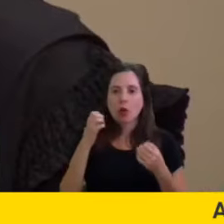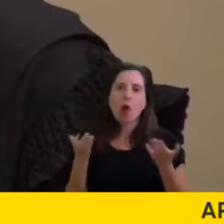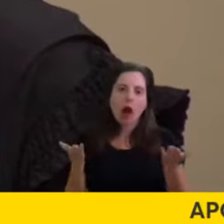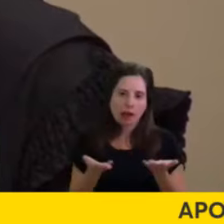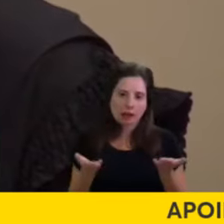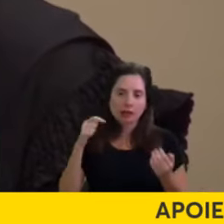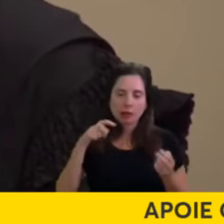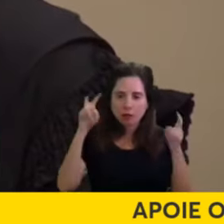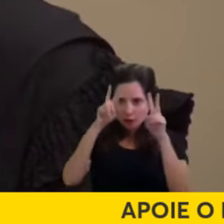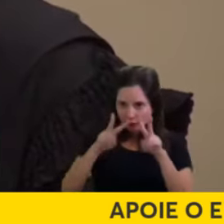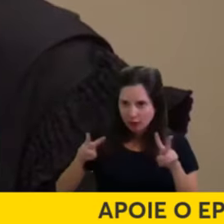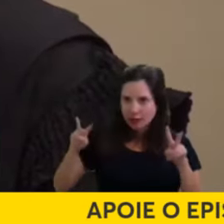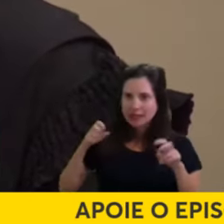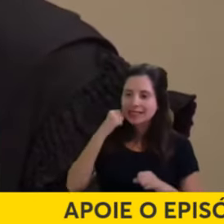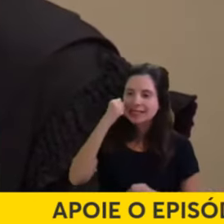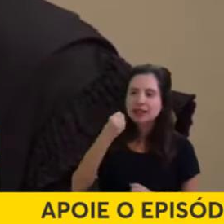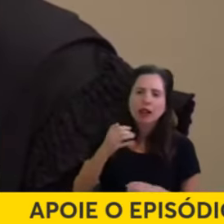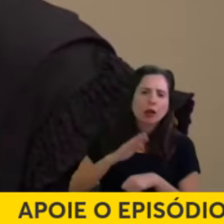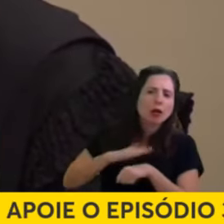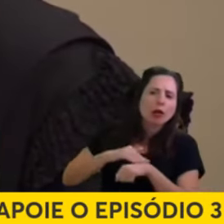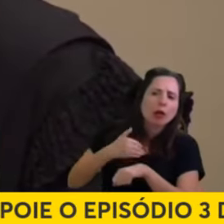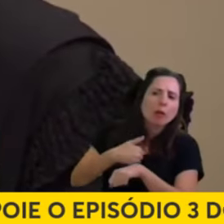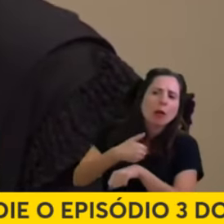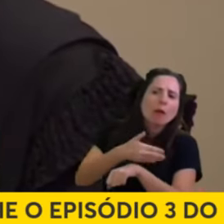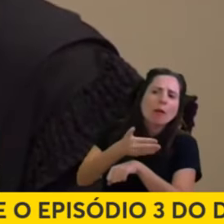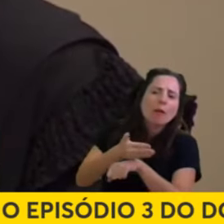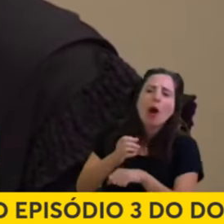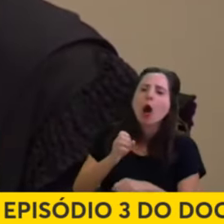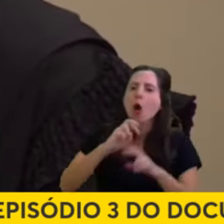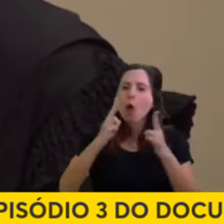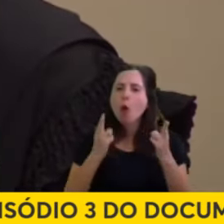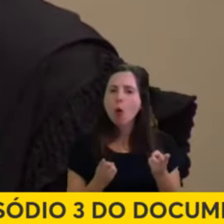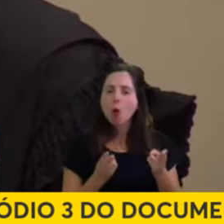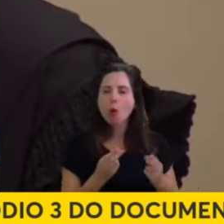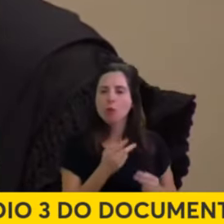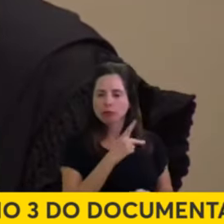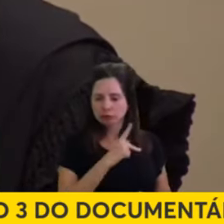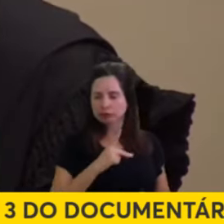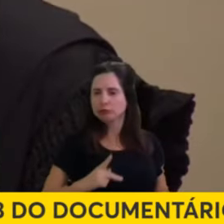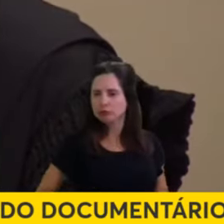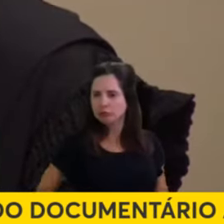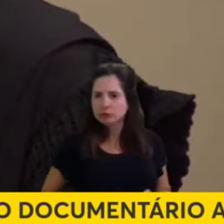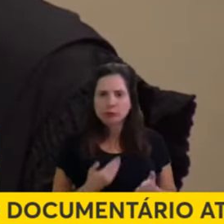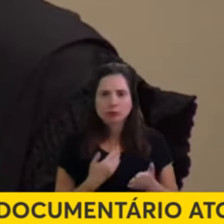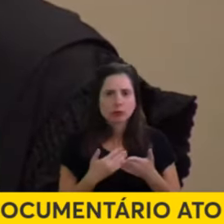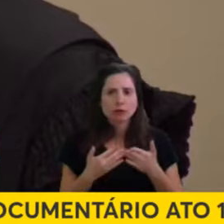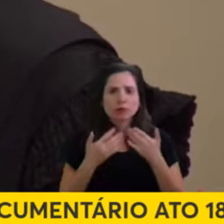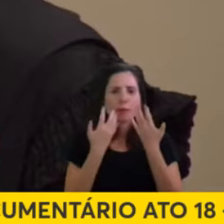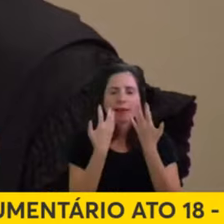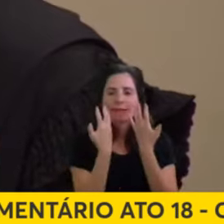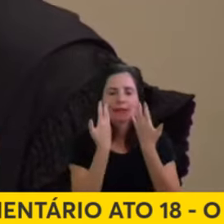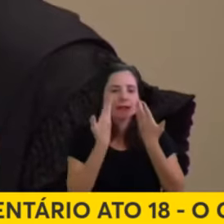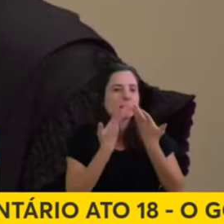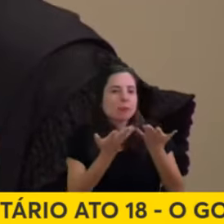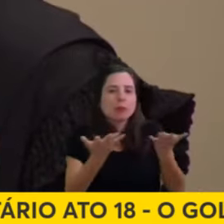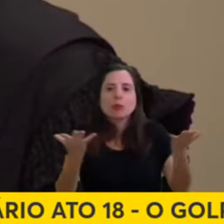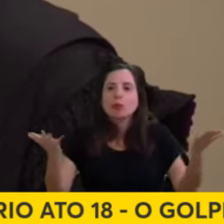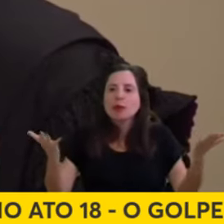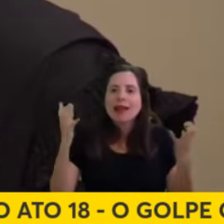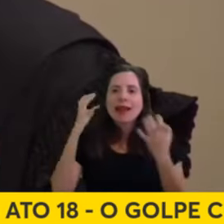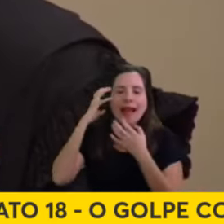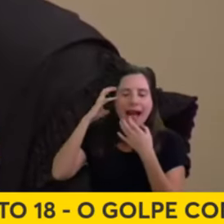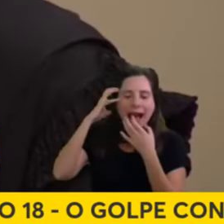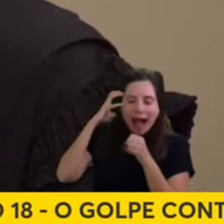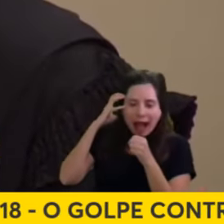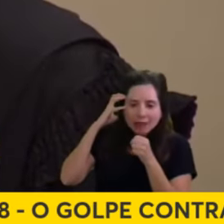Senador daqui H algum tempo ou mesmo o presidente da república em toda e qualquer reunião manifestação pública entrevista e rádio TV ou redes social